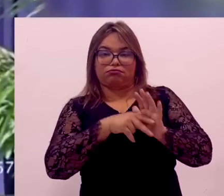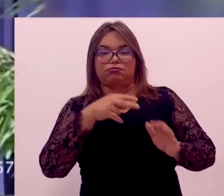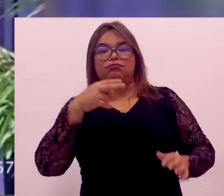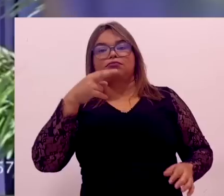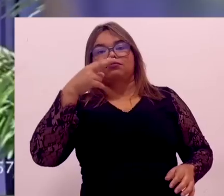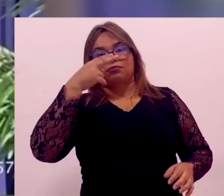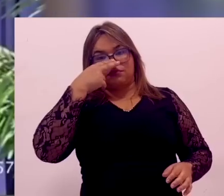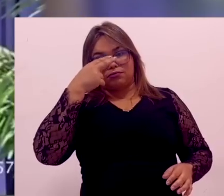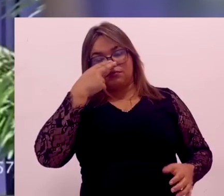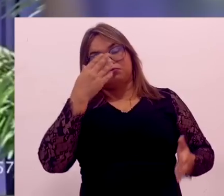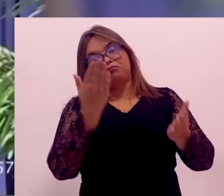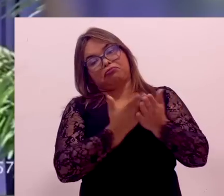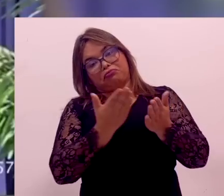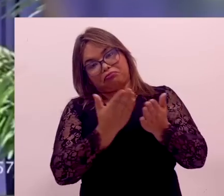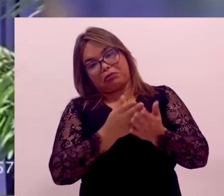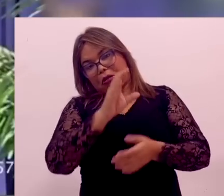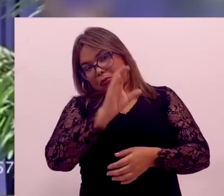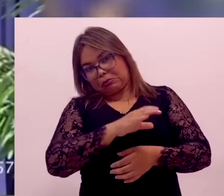mais baixa dos membros,